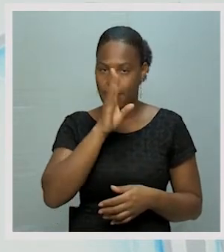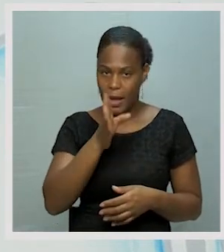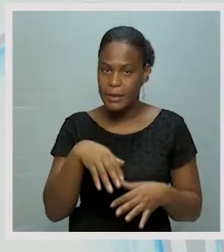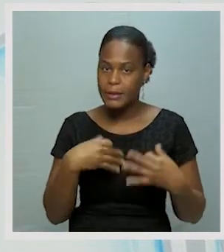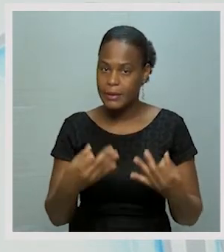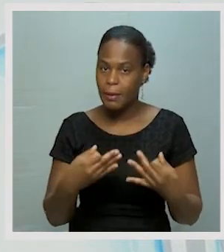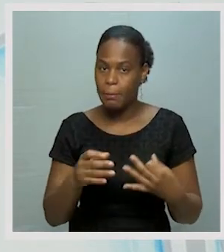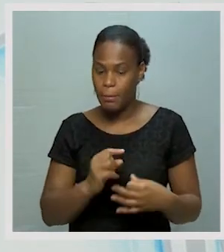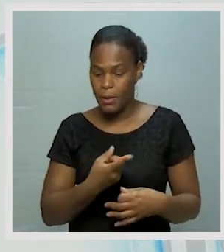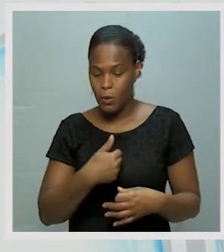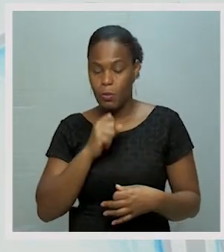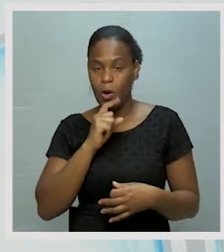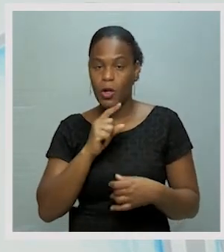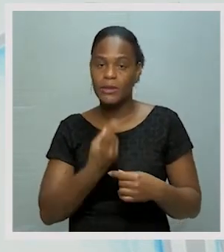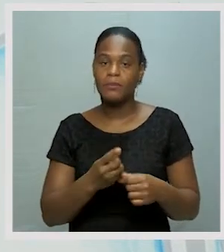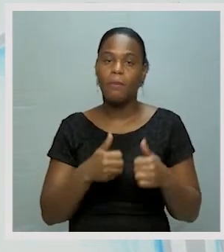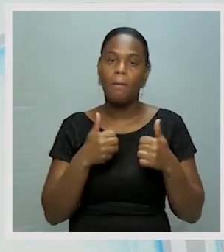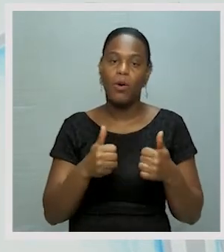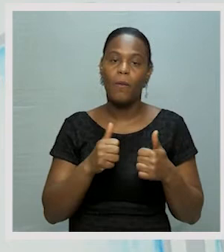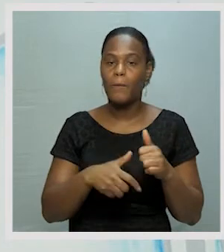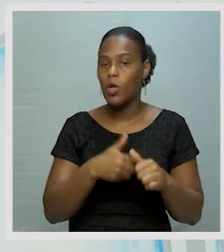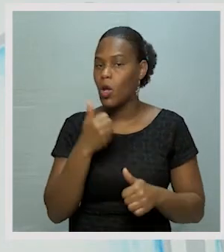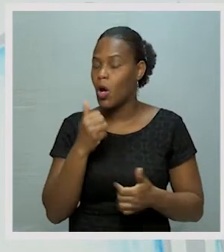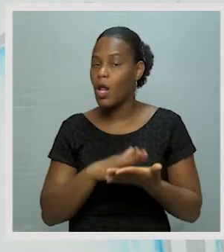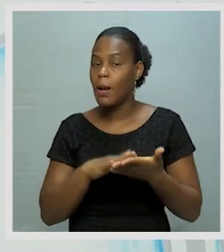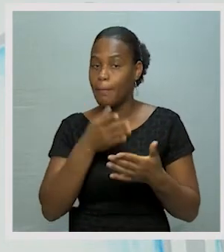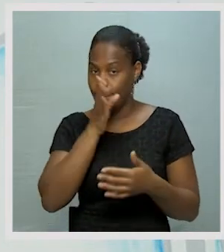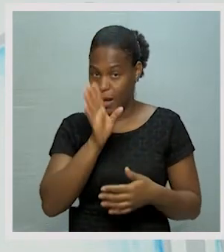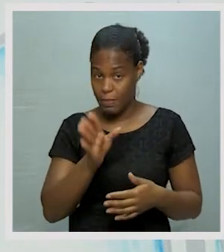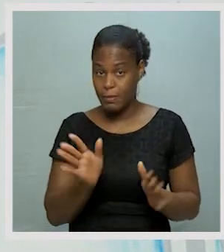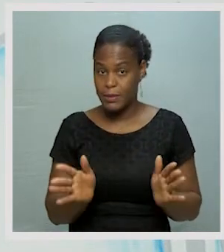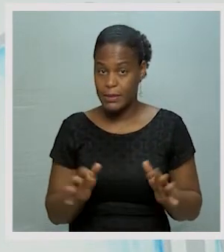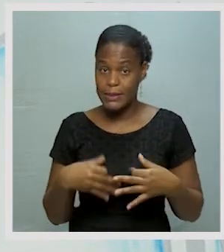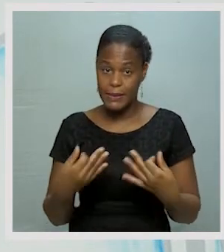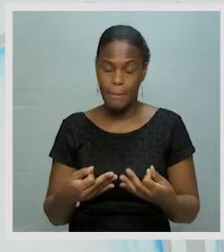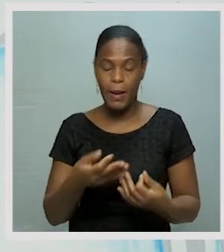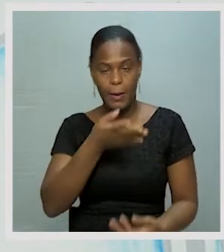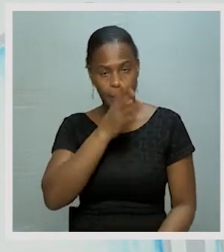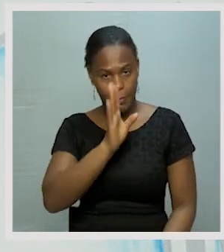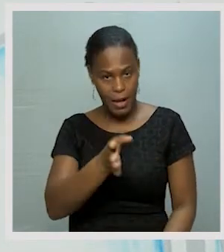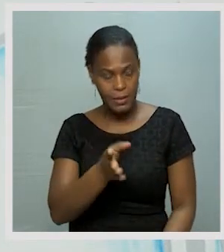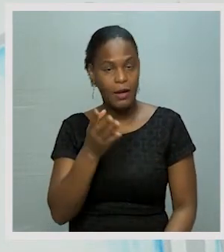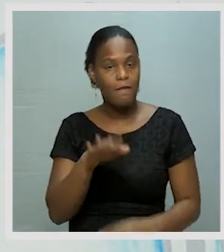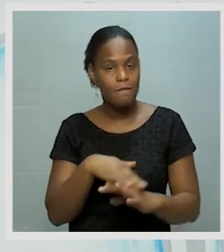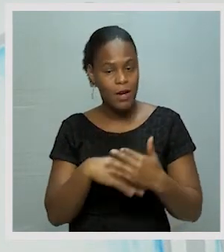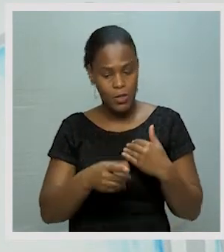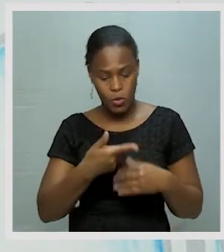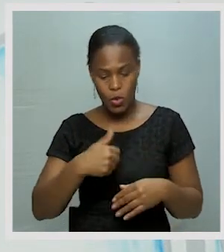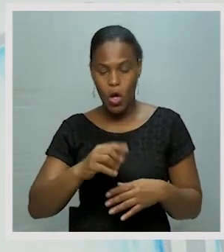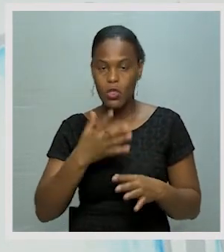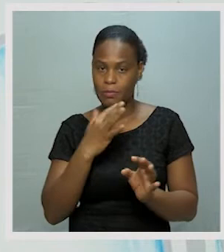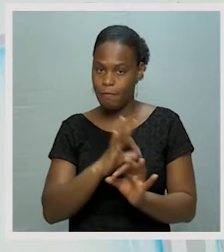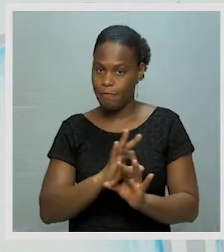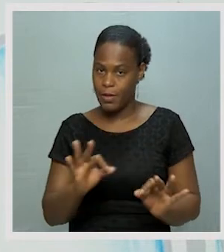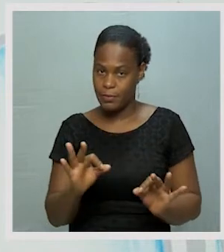possamos ser bons e melhores, nada como a prática. E é a prática que faz de nós excelentes. Não